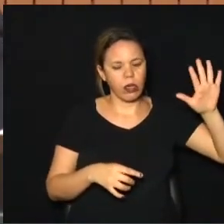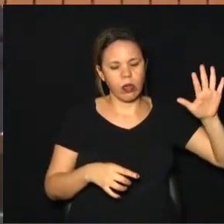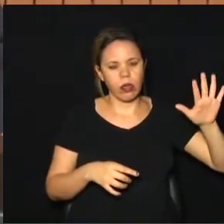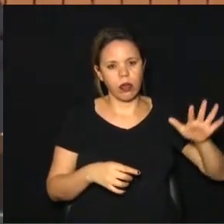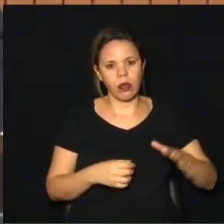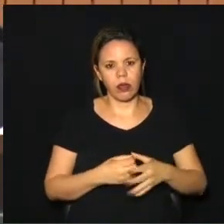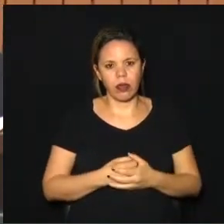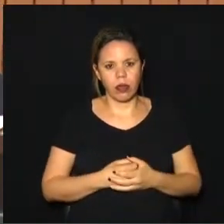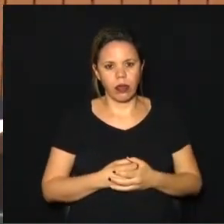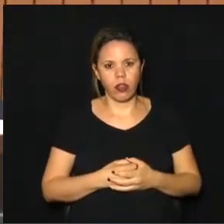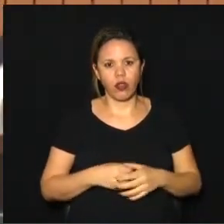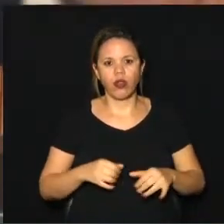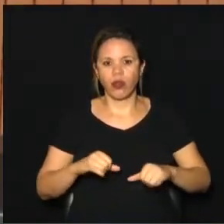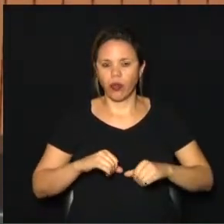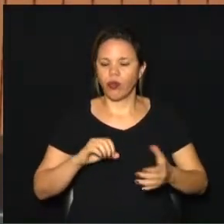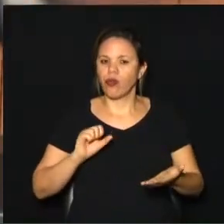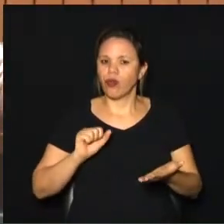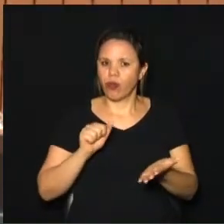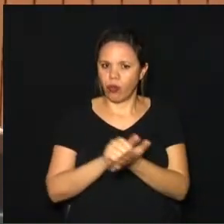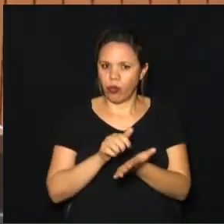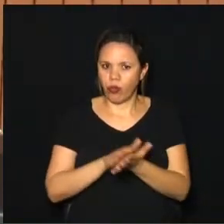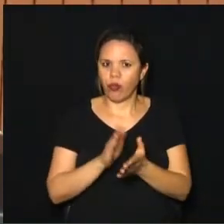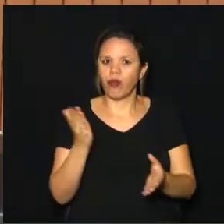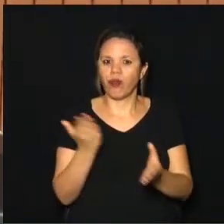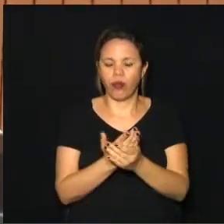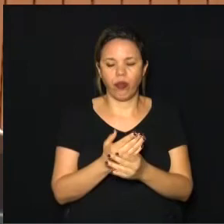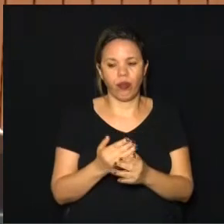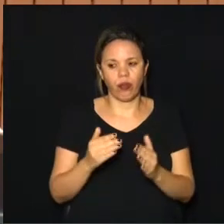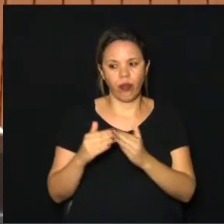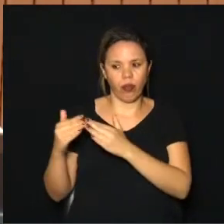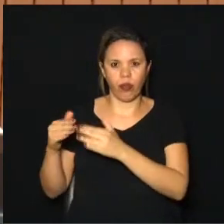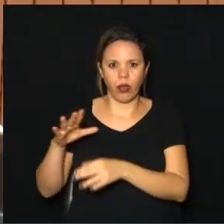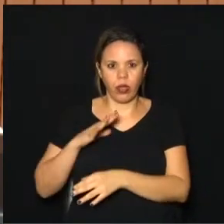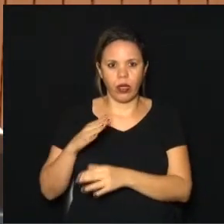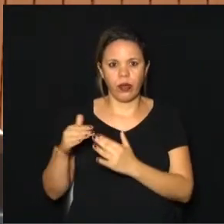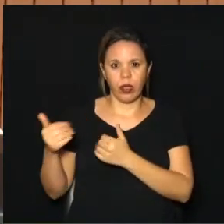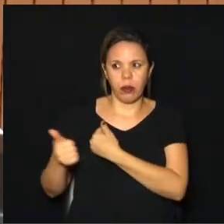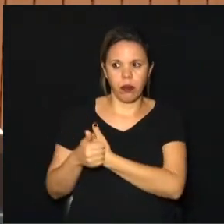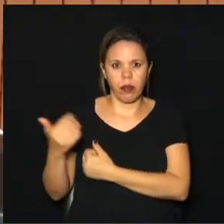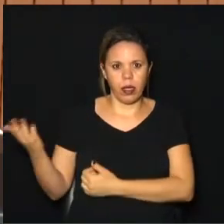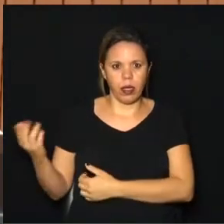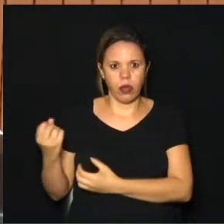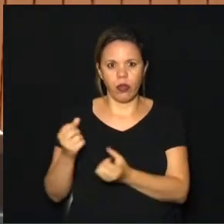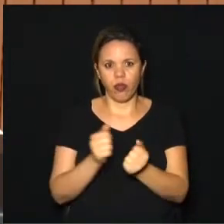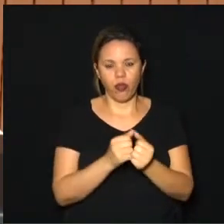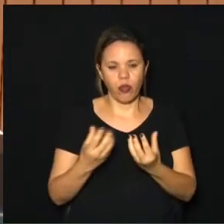que sofreu um processo numa cidade vizinha aqui, junto com outros candidatos, é